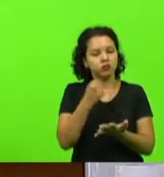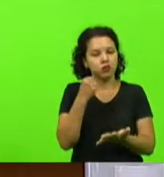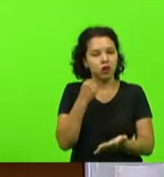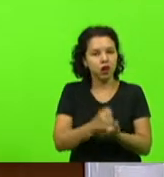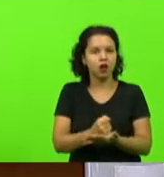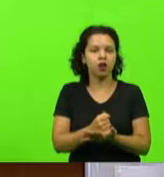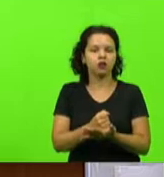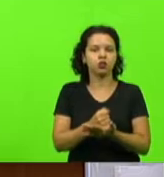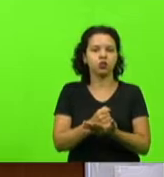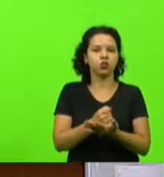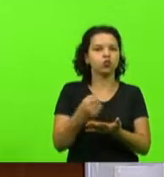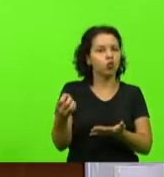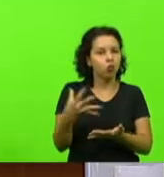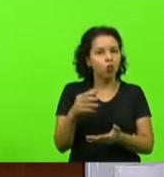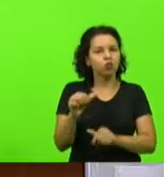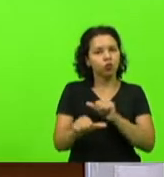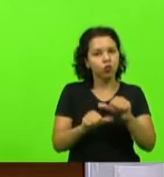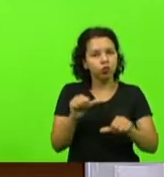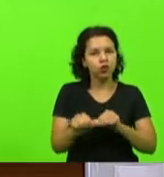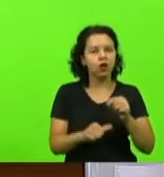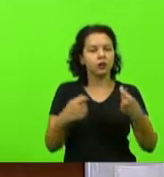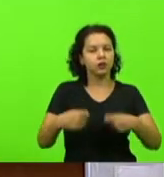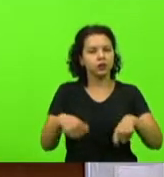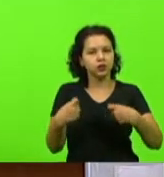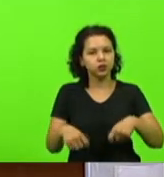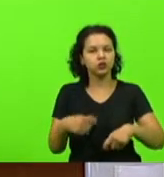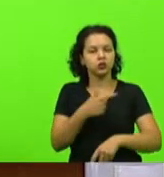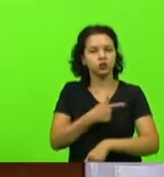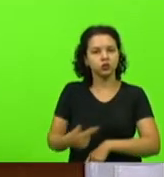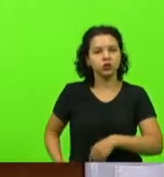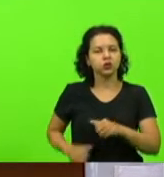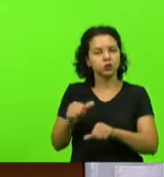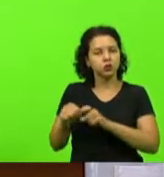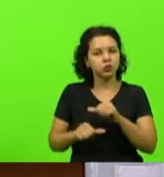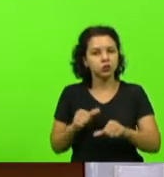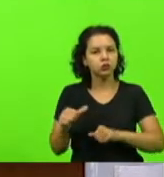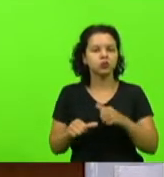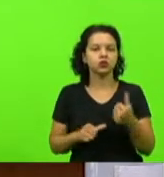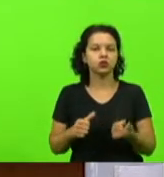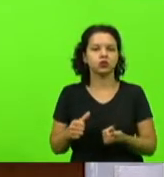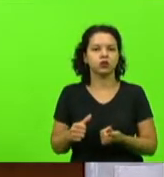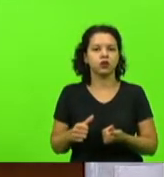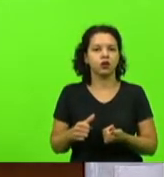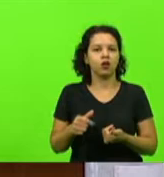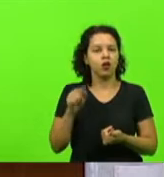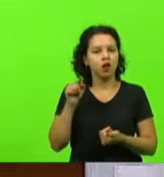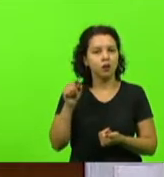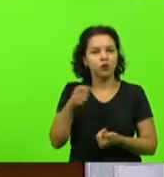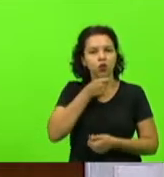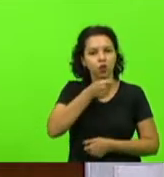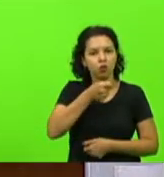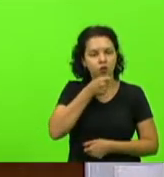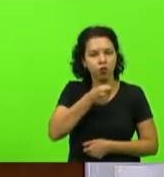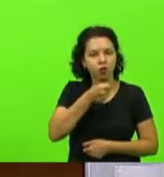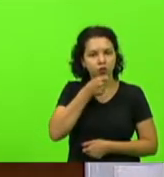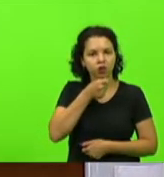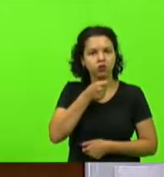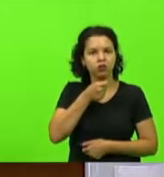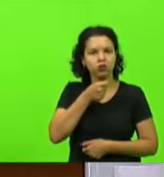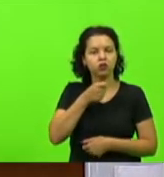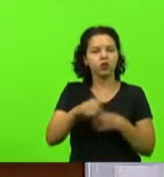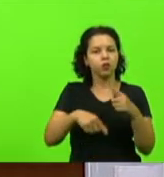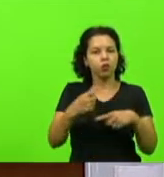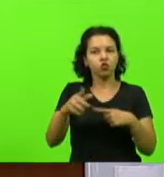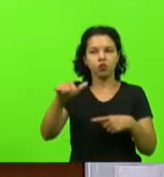tem sentido alguém dar uma entrevista e você convocar outra pessoa. Então, o